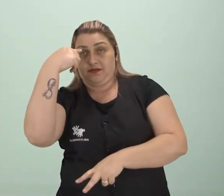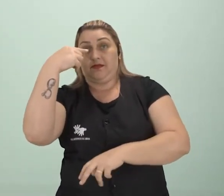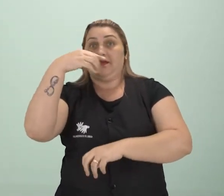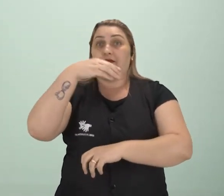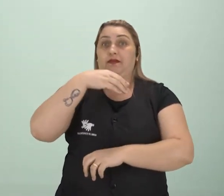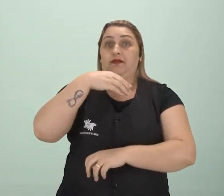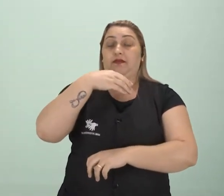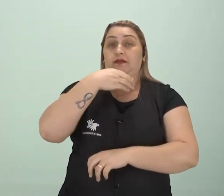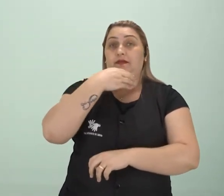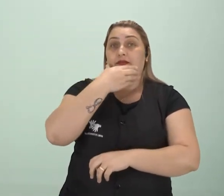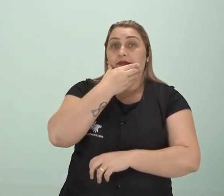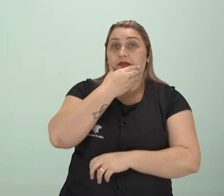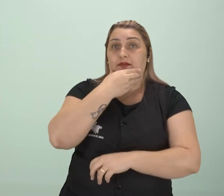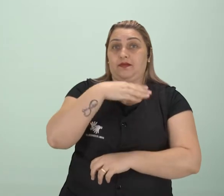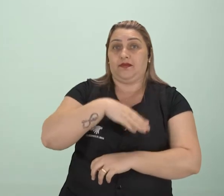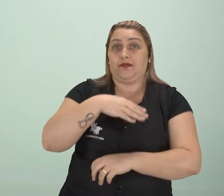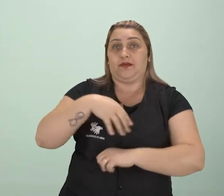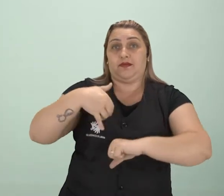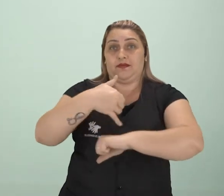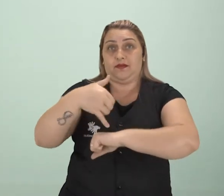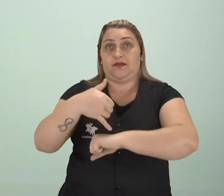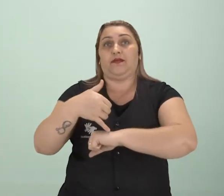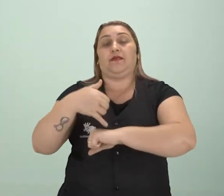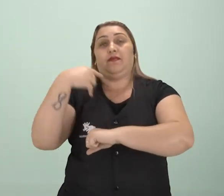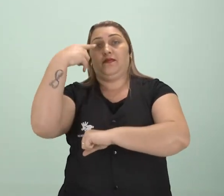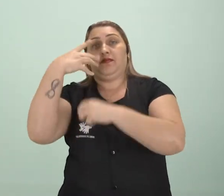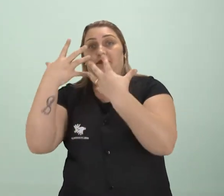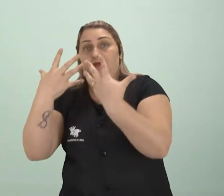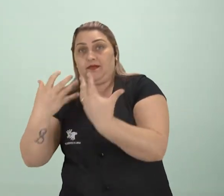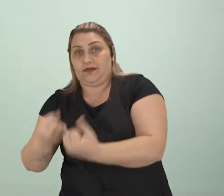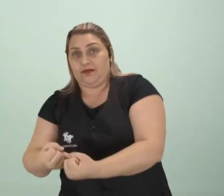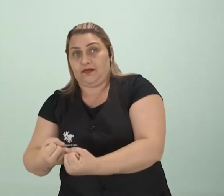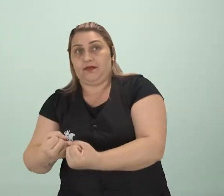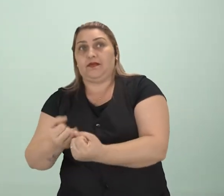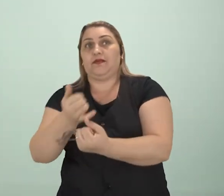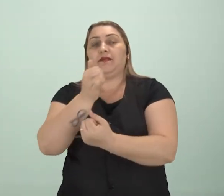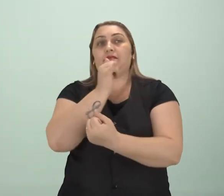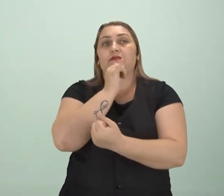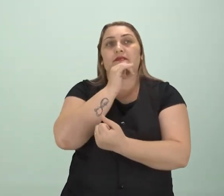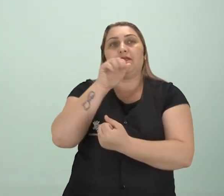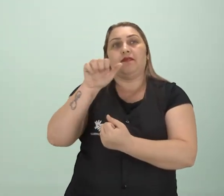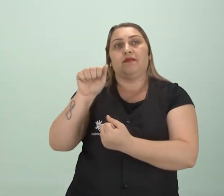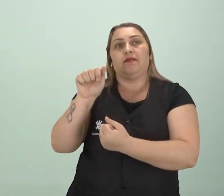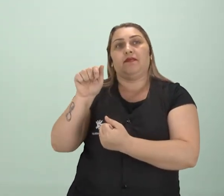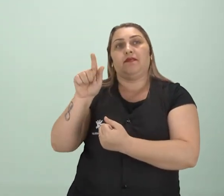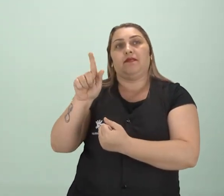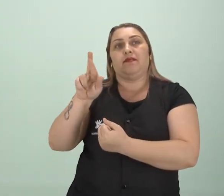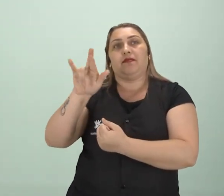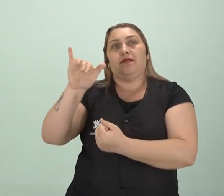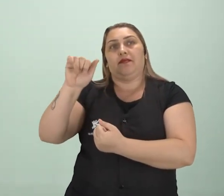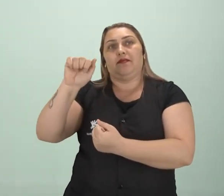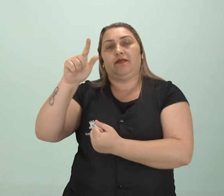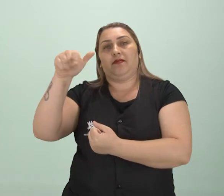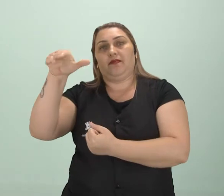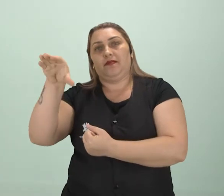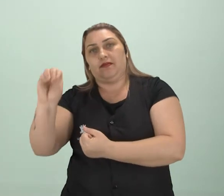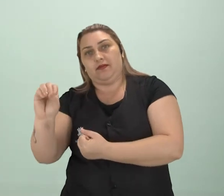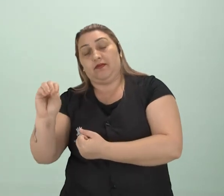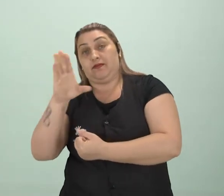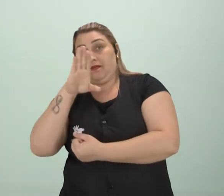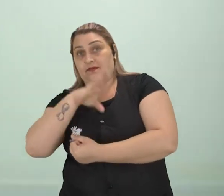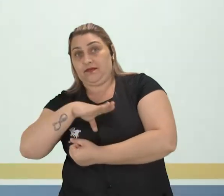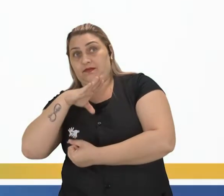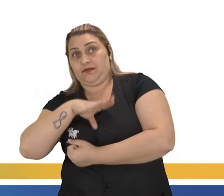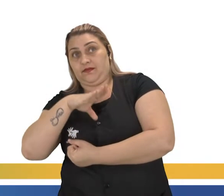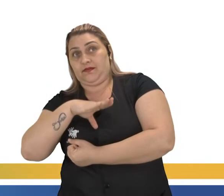português, óleo. No espanhol, aceite. Um outro exemplo é agrião. Agrião em